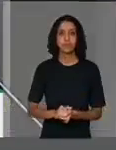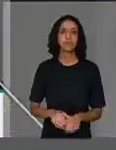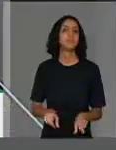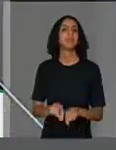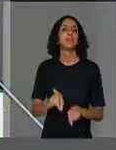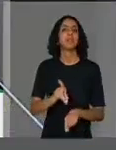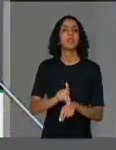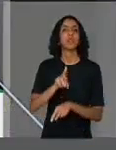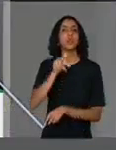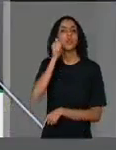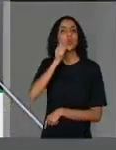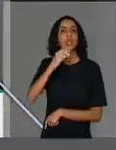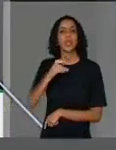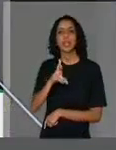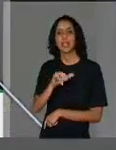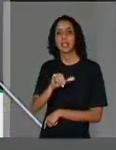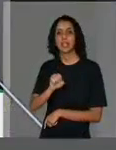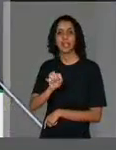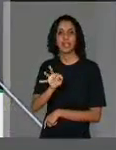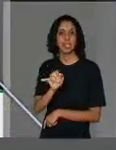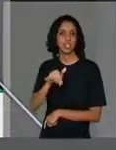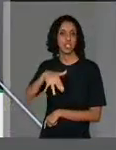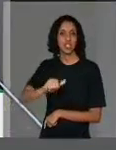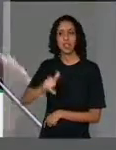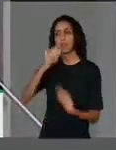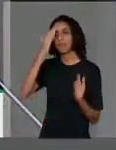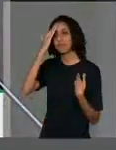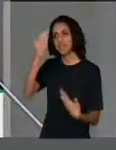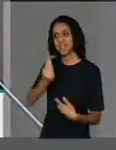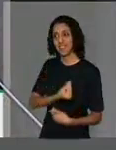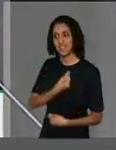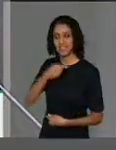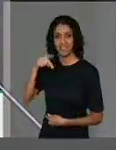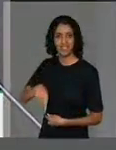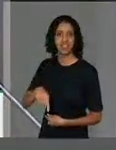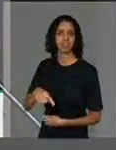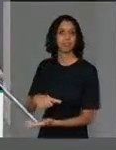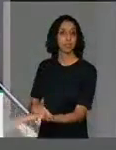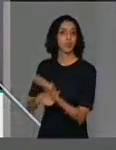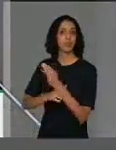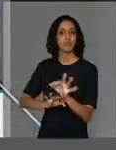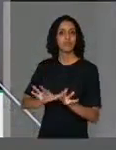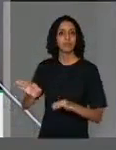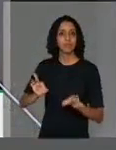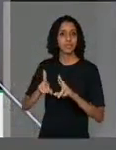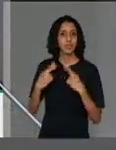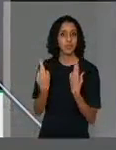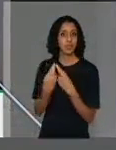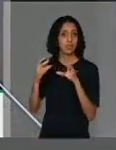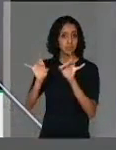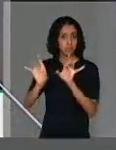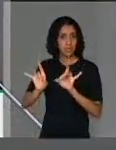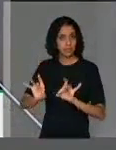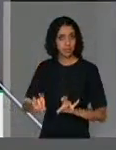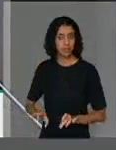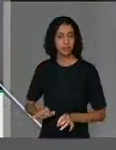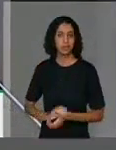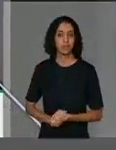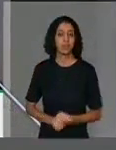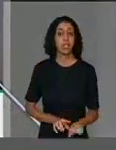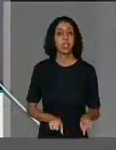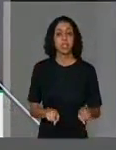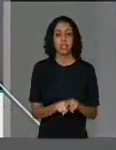doutora Cristina Fúria, agradecer pela presença, pela contribuição para a realização da nossa sessão solene e